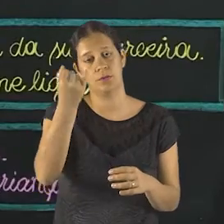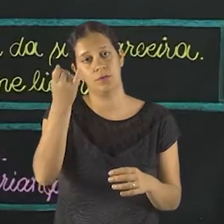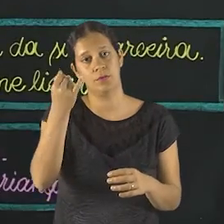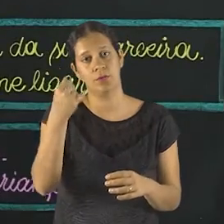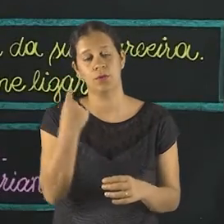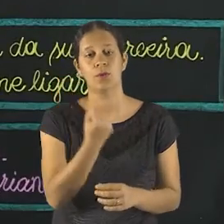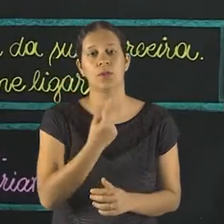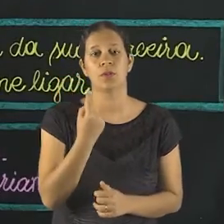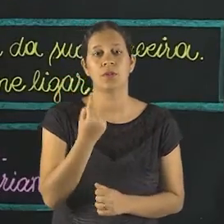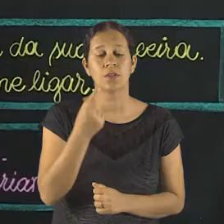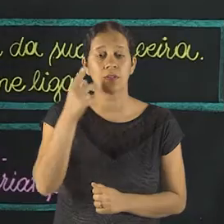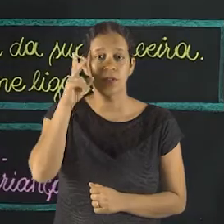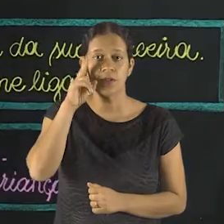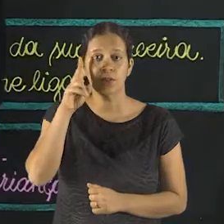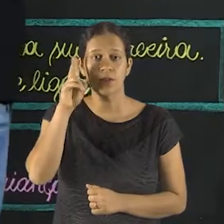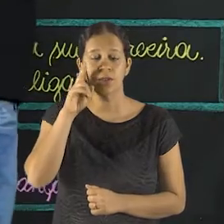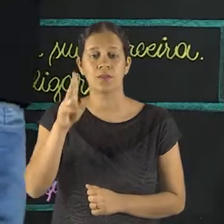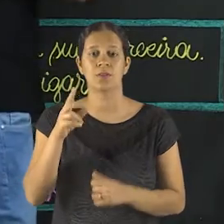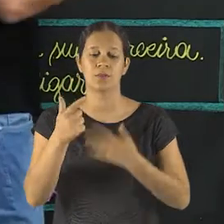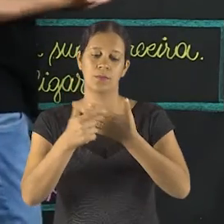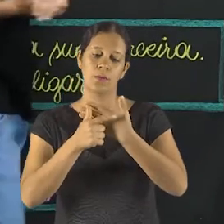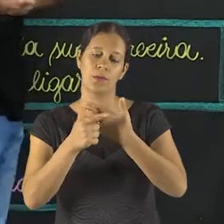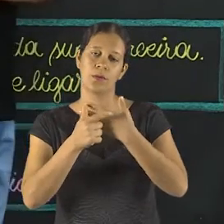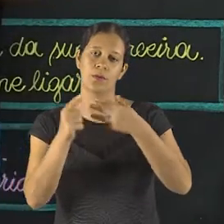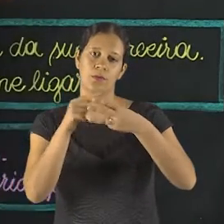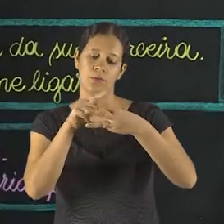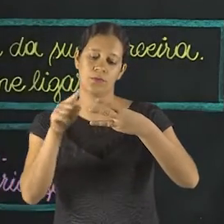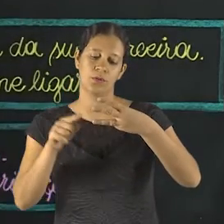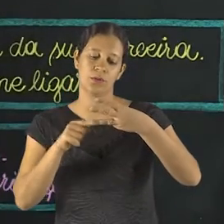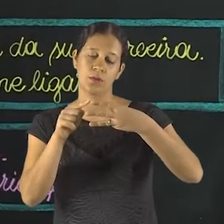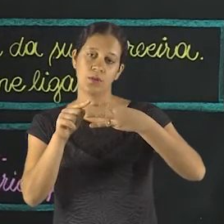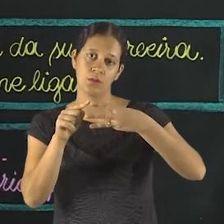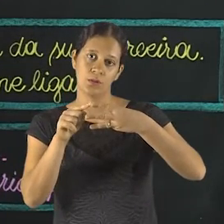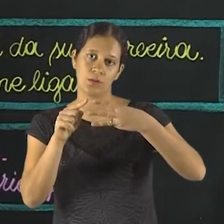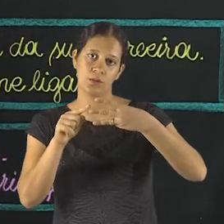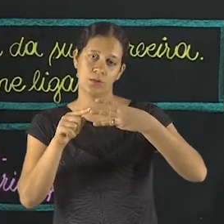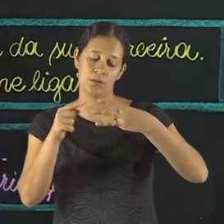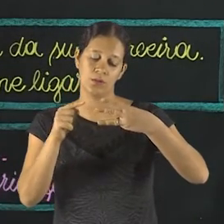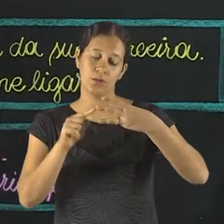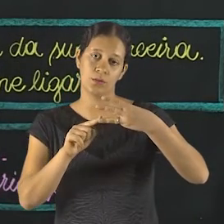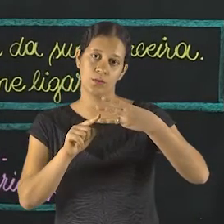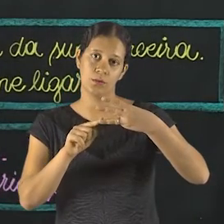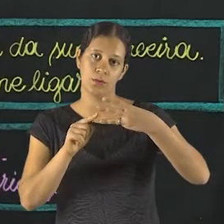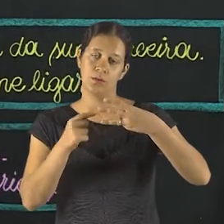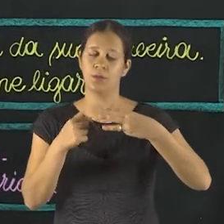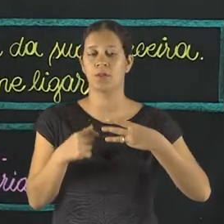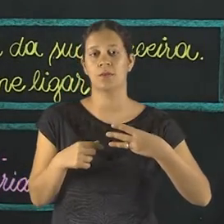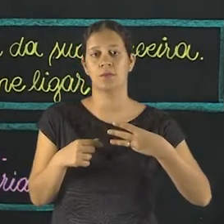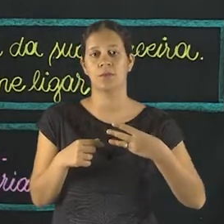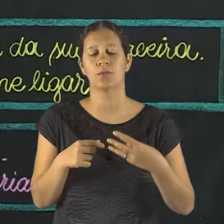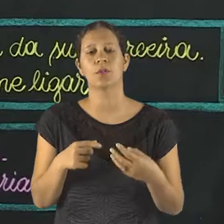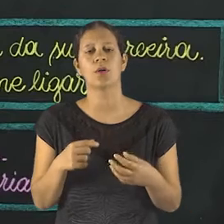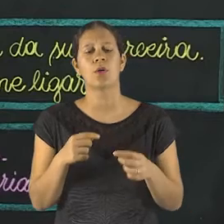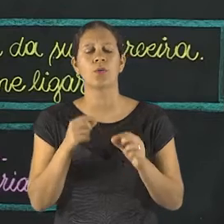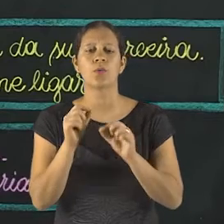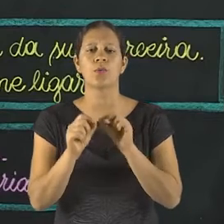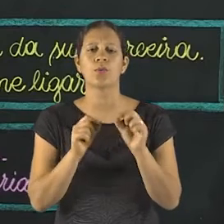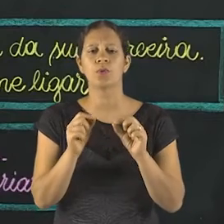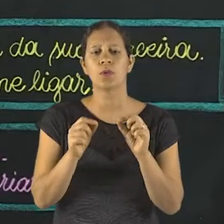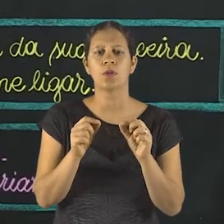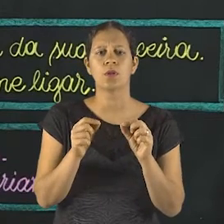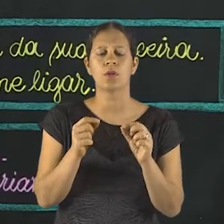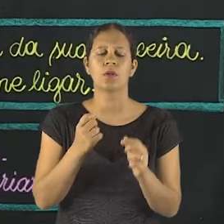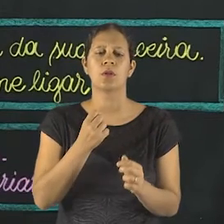que a gente lembre essas funções nominais, né? O infinitivo, o gerúndio e o particípio. Elas se chamam